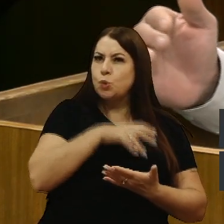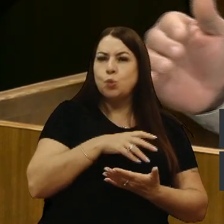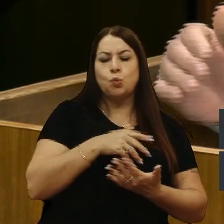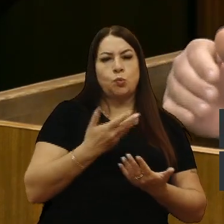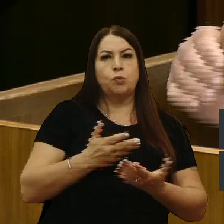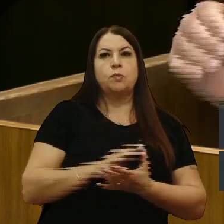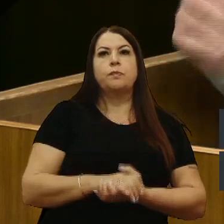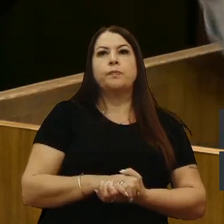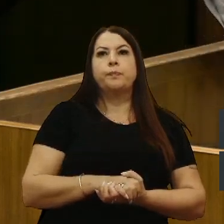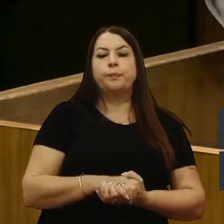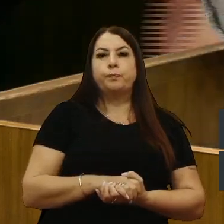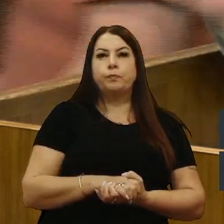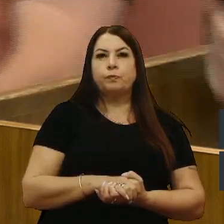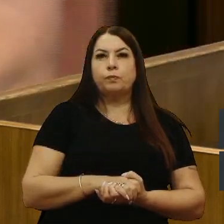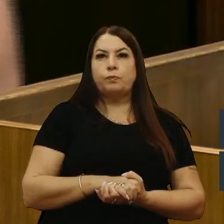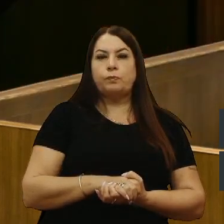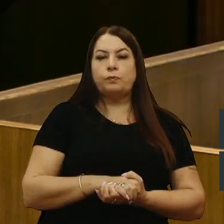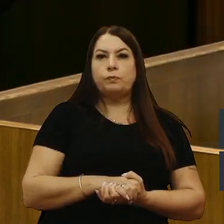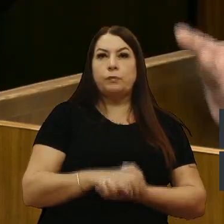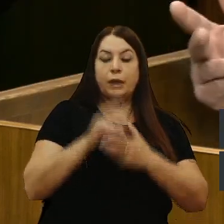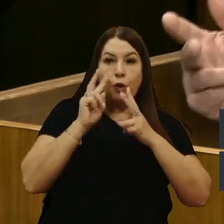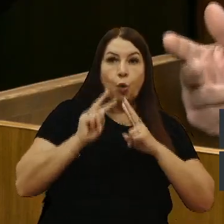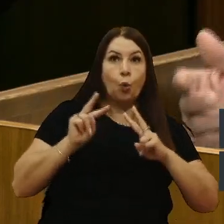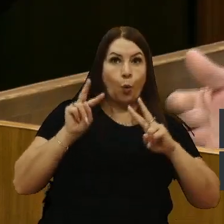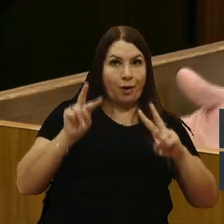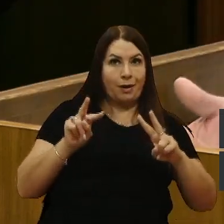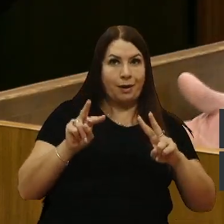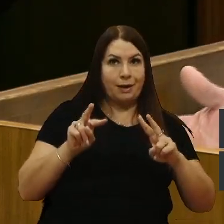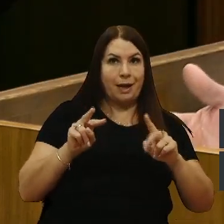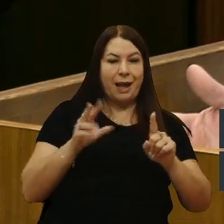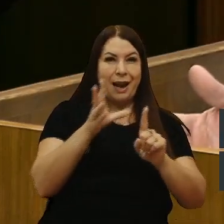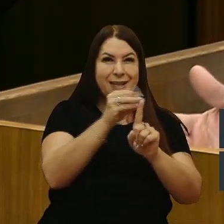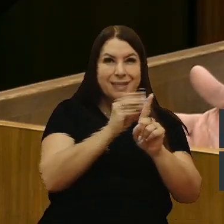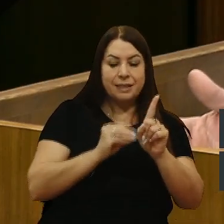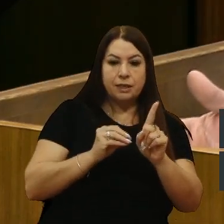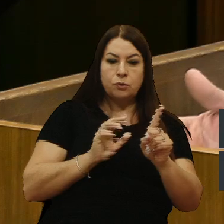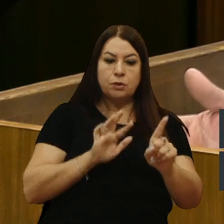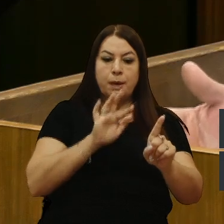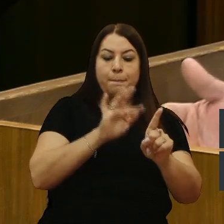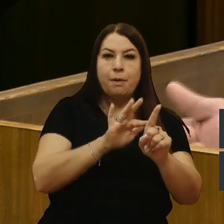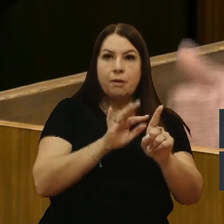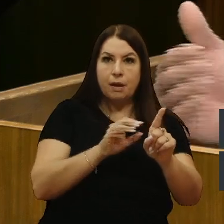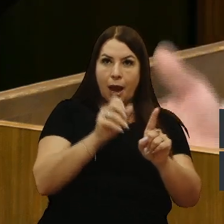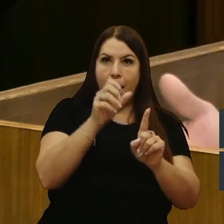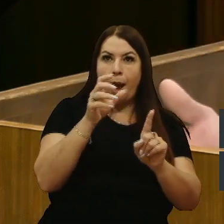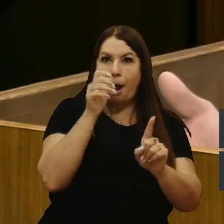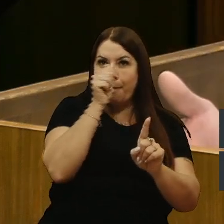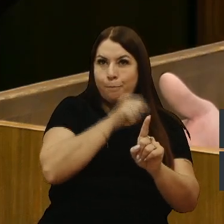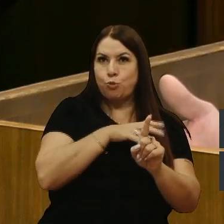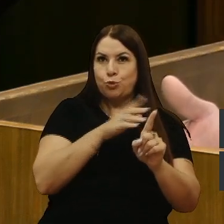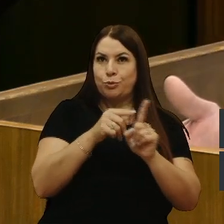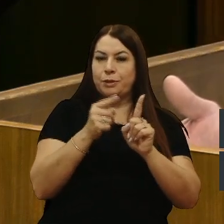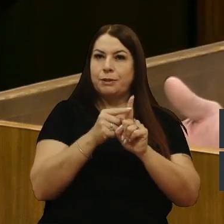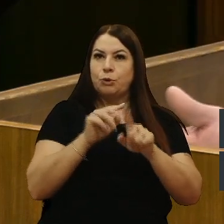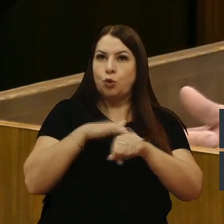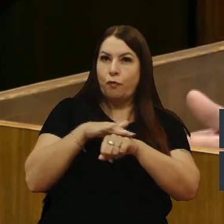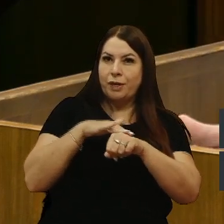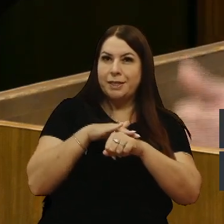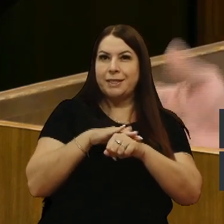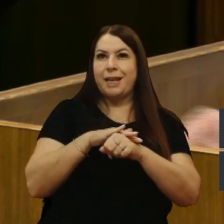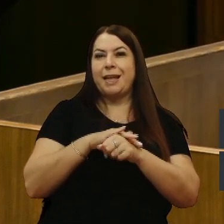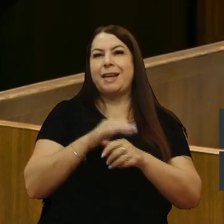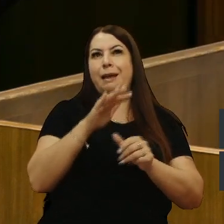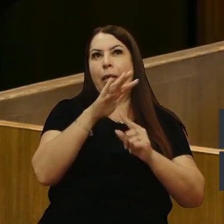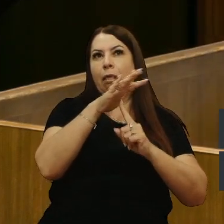total. Se olhar é assédio, se encostar é abuso, se conversar é misoginia,